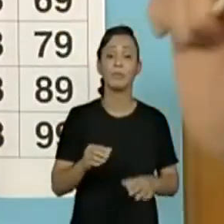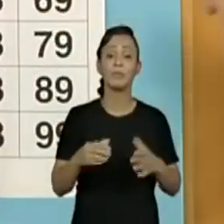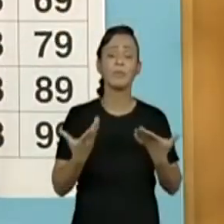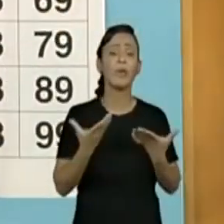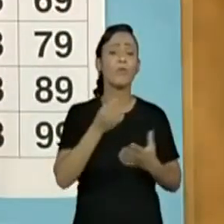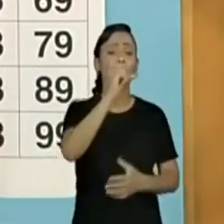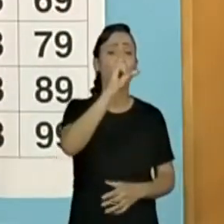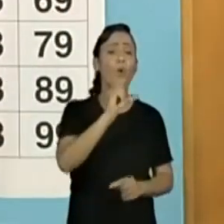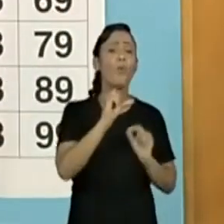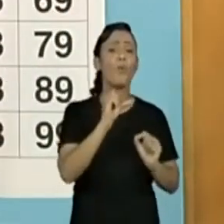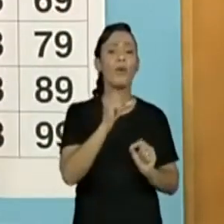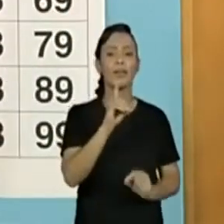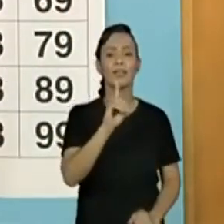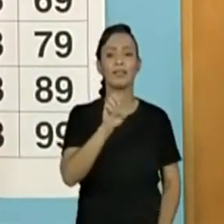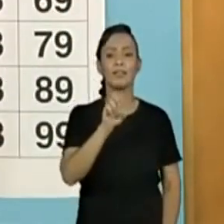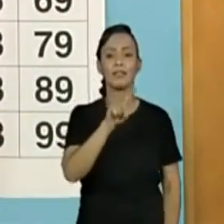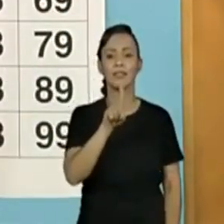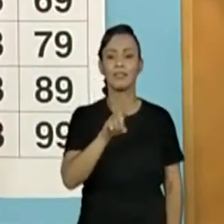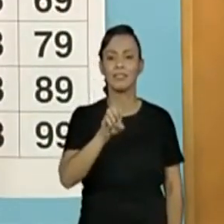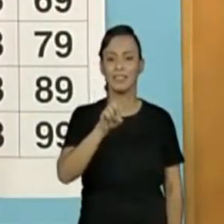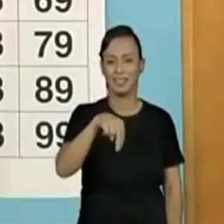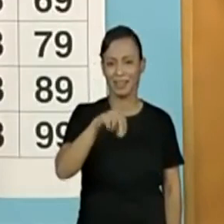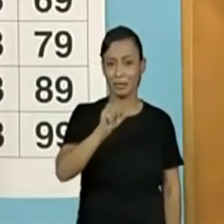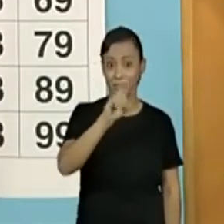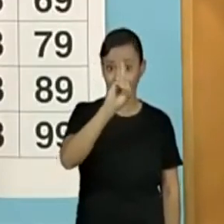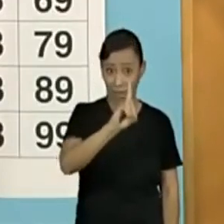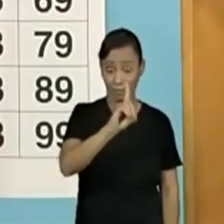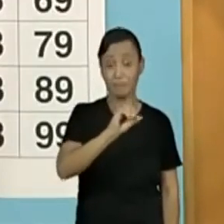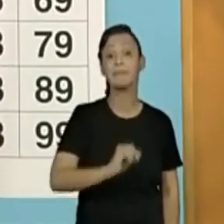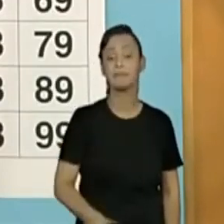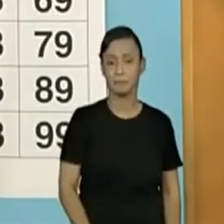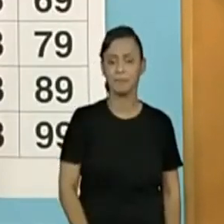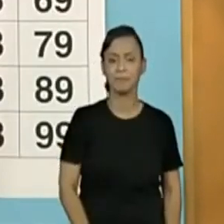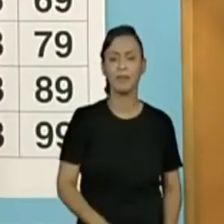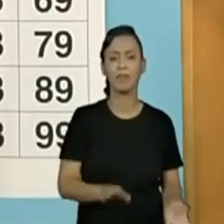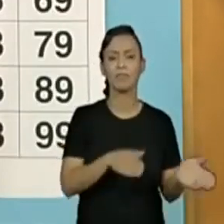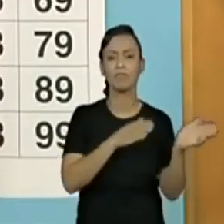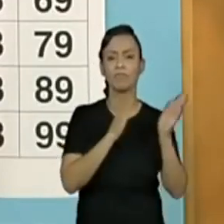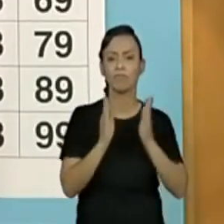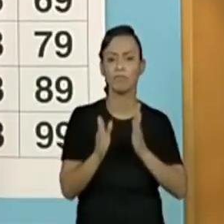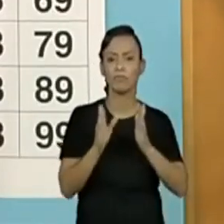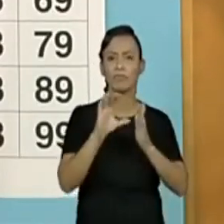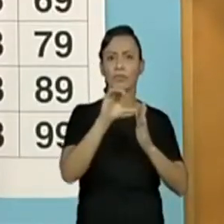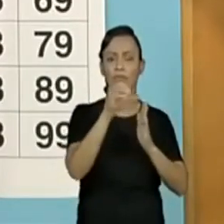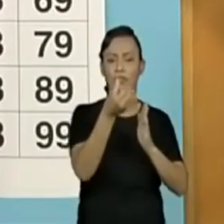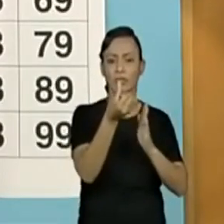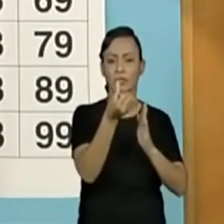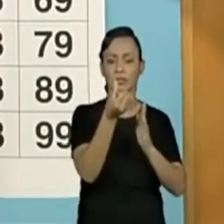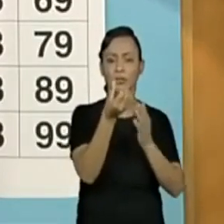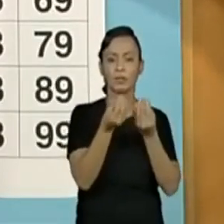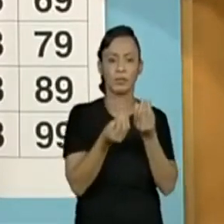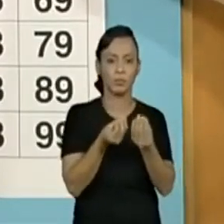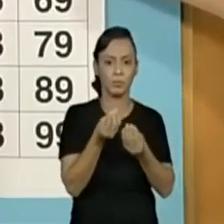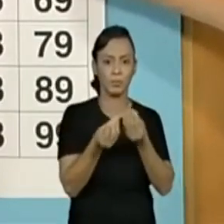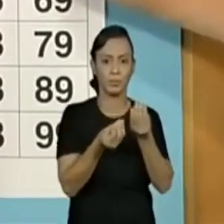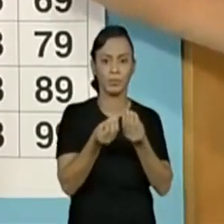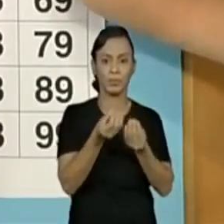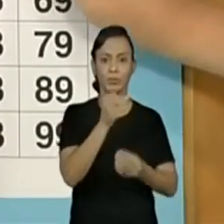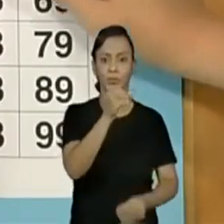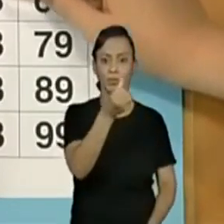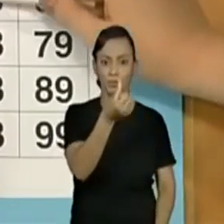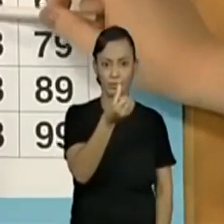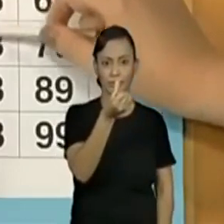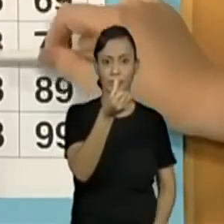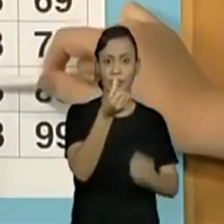regularidades podemos encontrar aqui no quadro, não é mesmo? Olha só, no 6, na coluna do 6, todos os